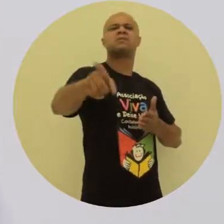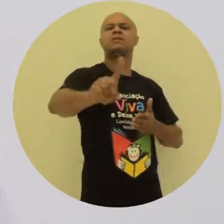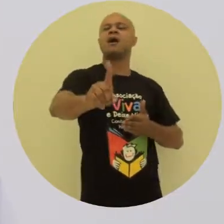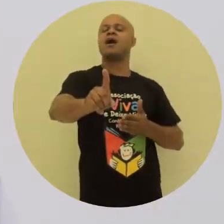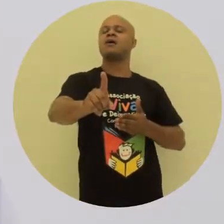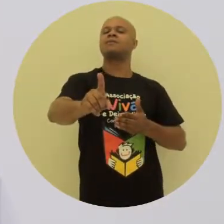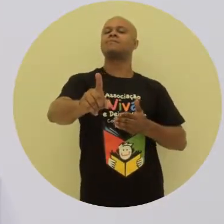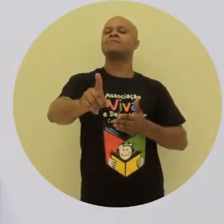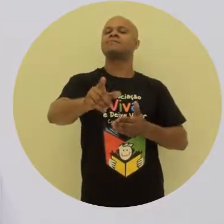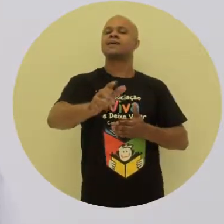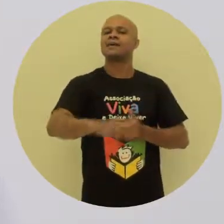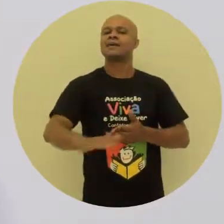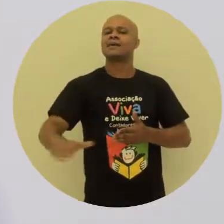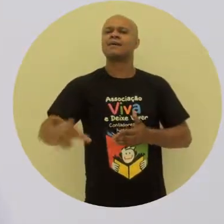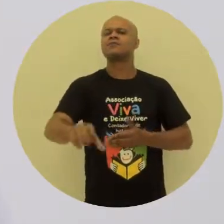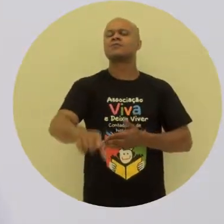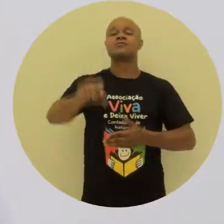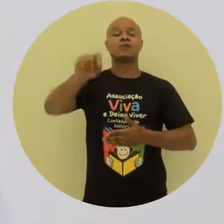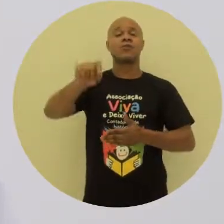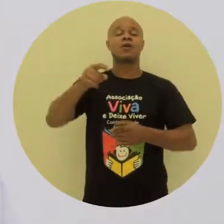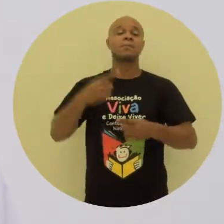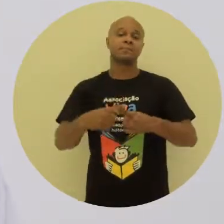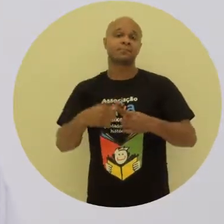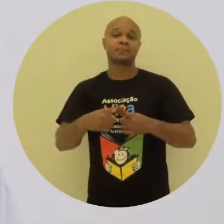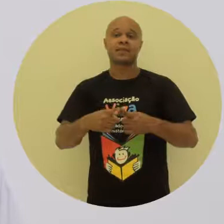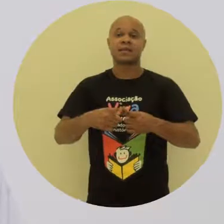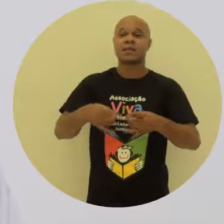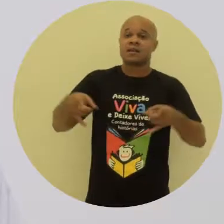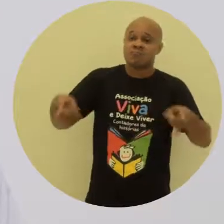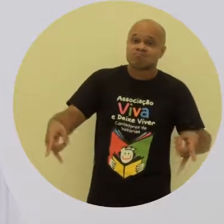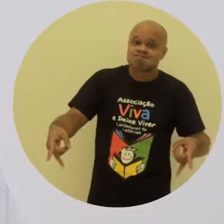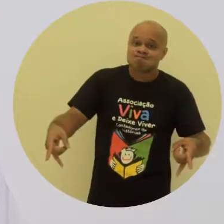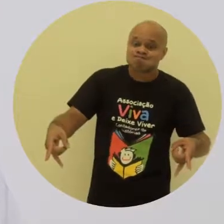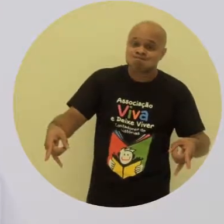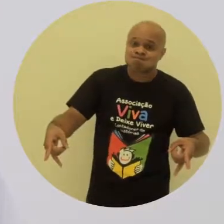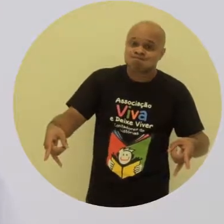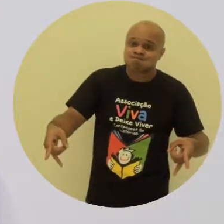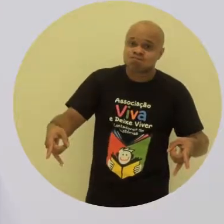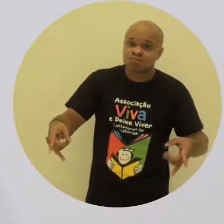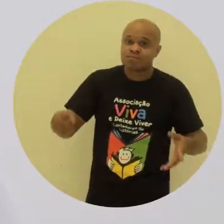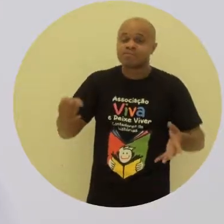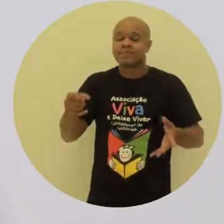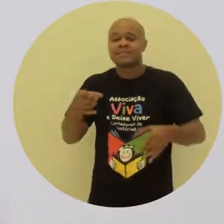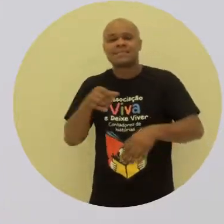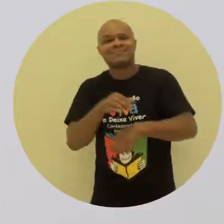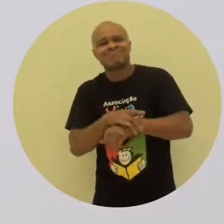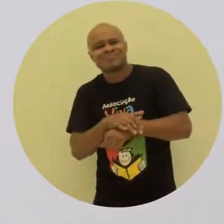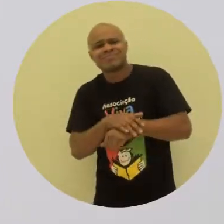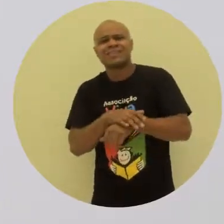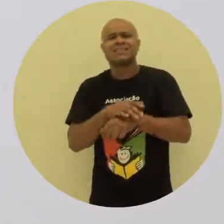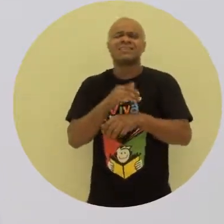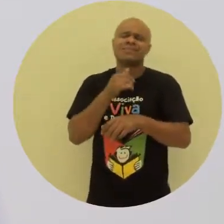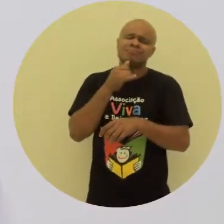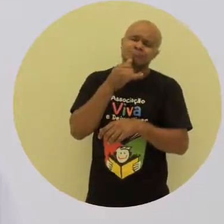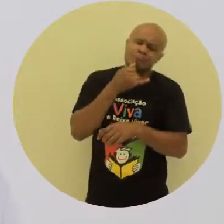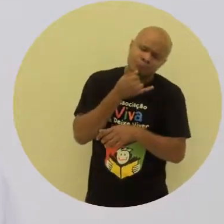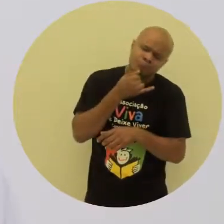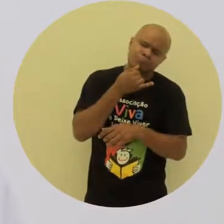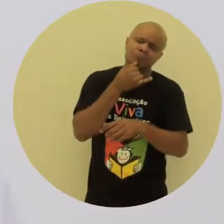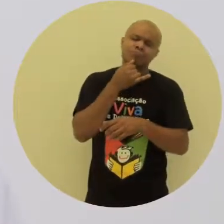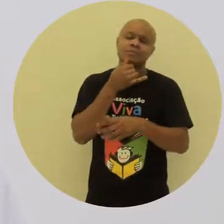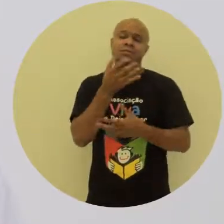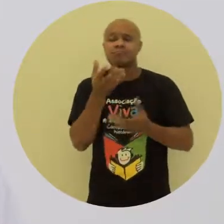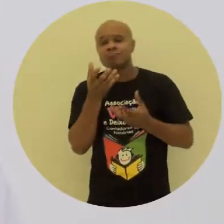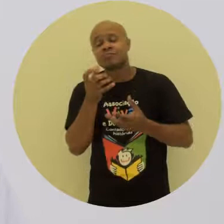Imperializar. A criança, de fato, no momento de trauma, de angústia e de sofrimento, ela quer ter a possibilidade de escolha. E